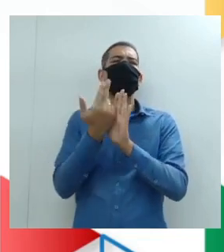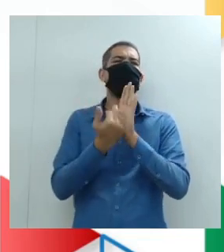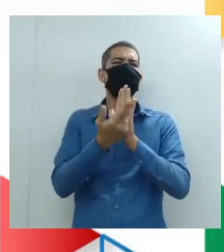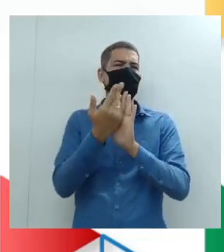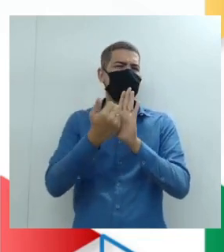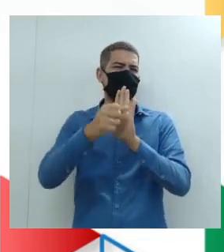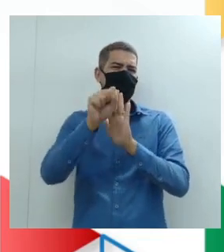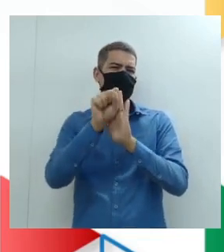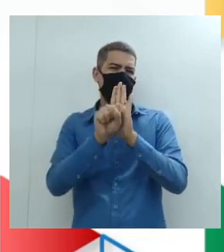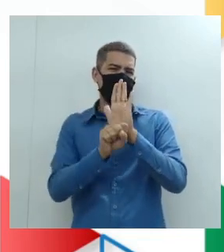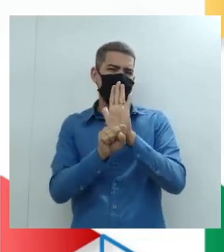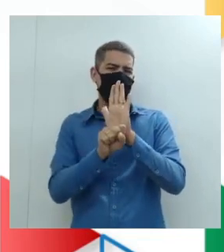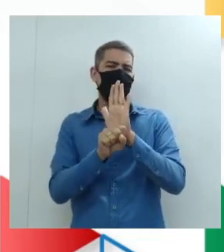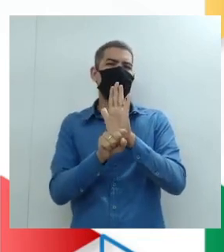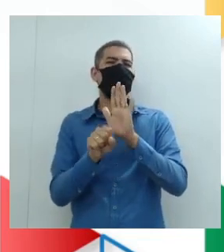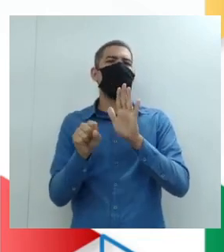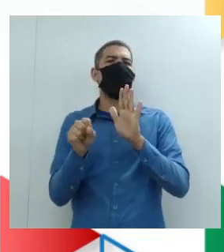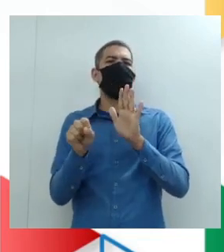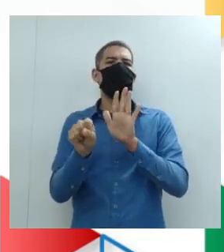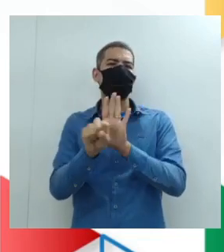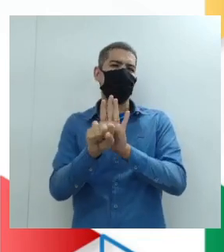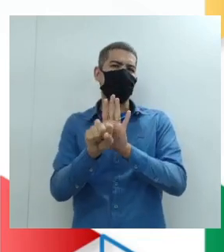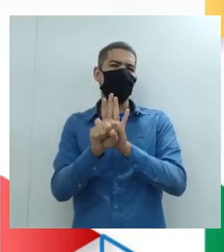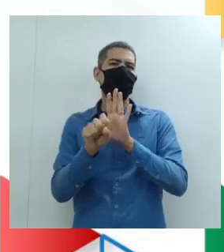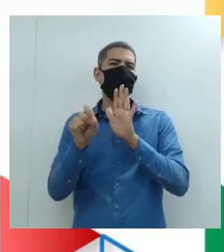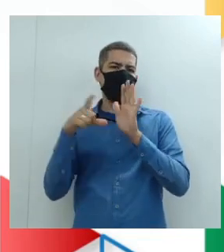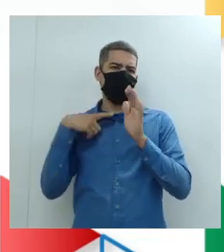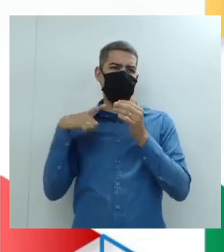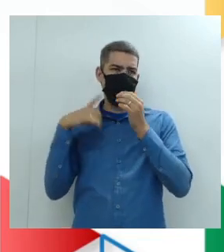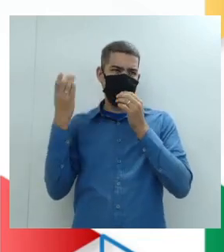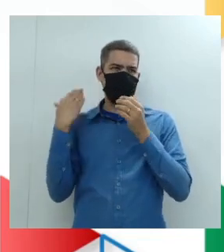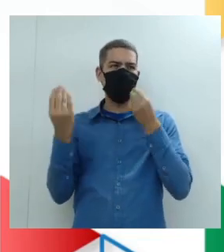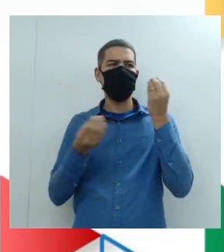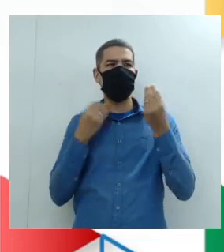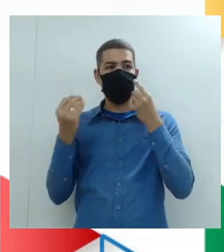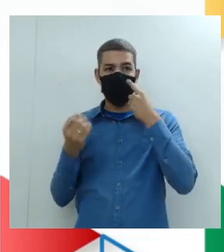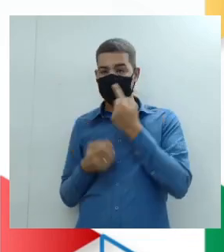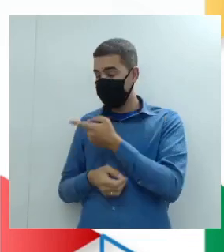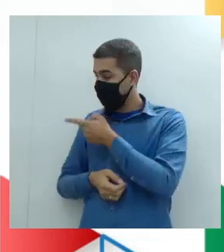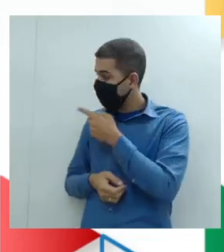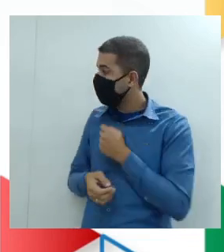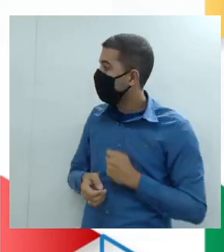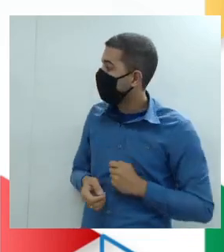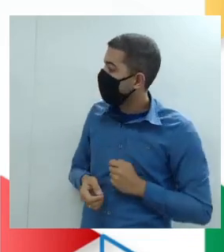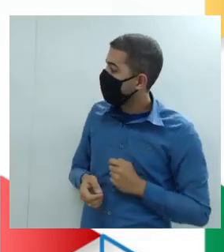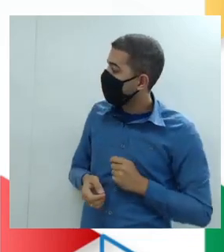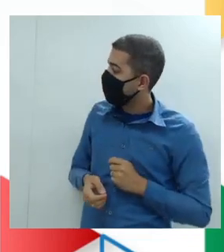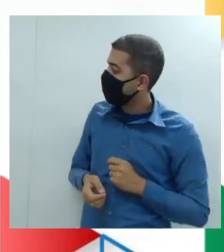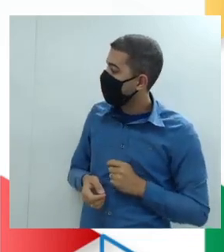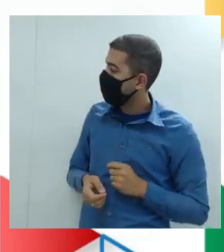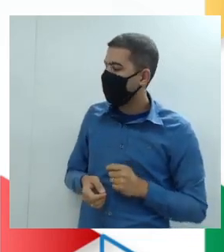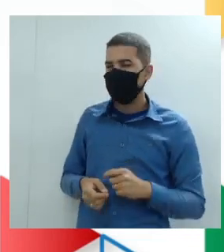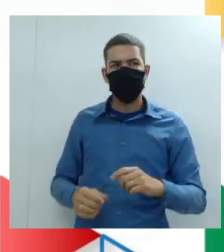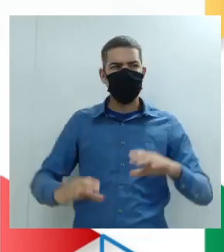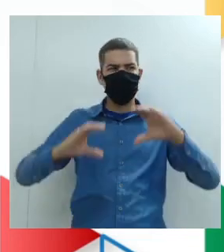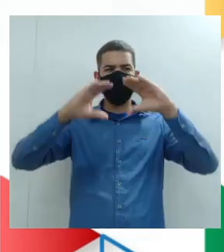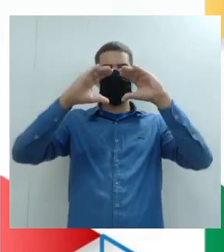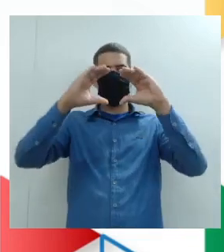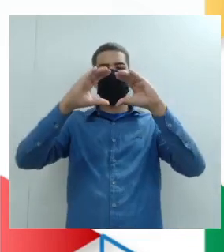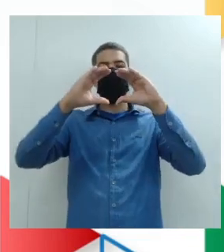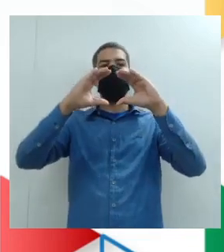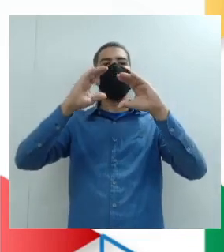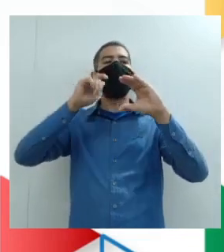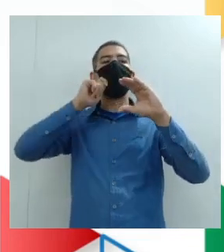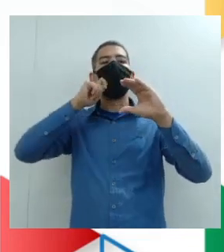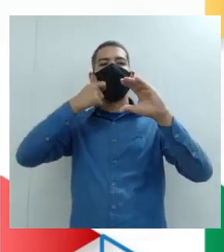adoravam desenhar e realmente utilizavam de uma forma muito interessante. Segue comigo aí, ó. Era esse desenho. O pão dividido